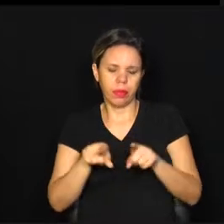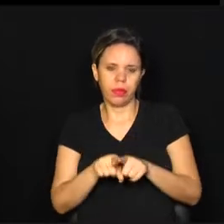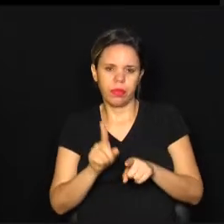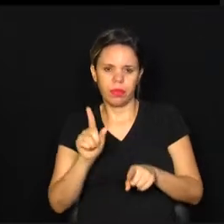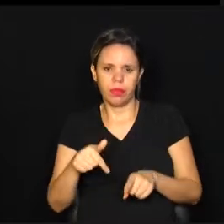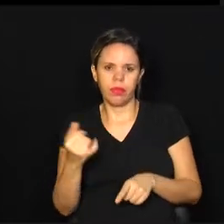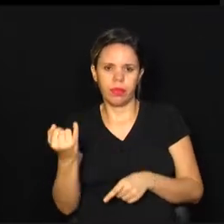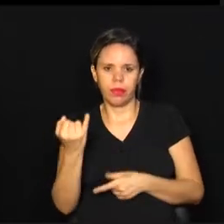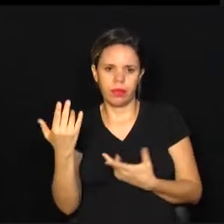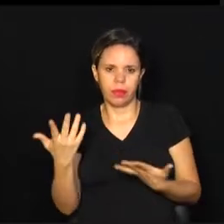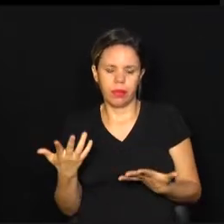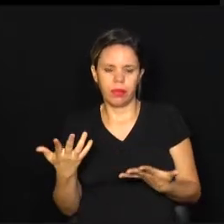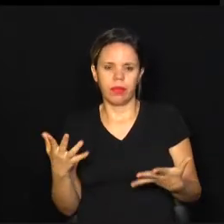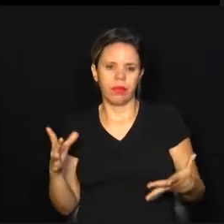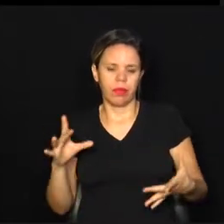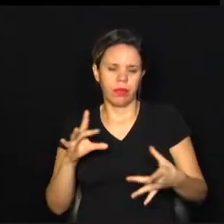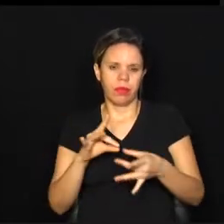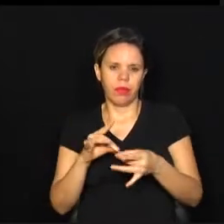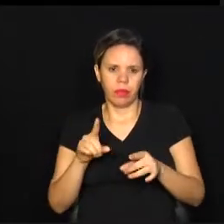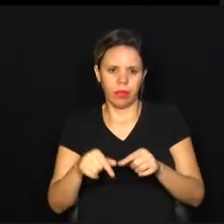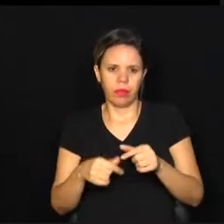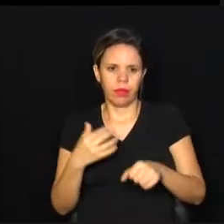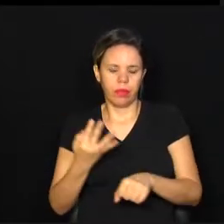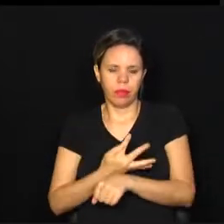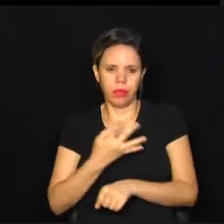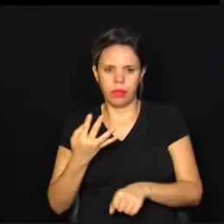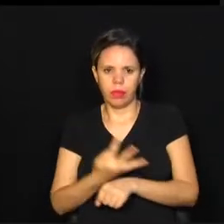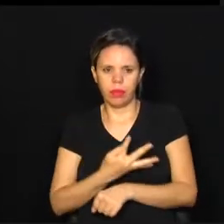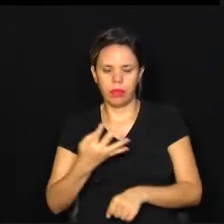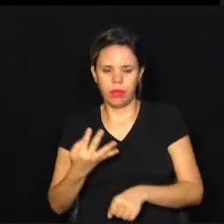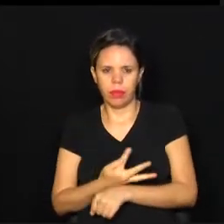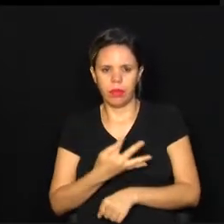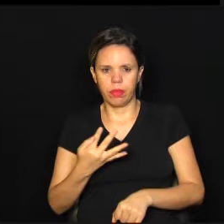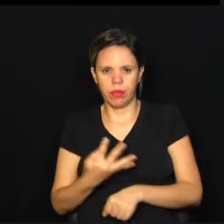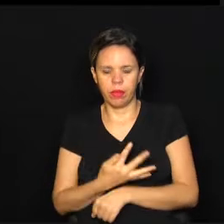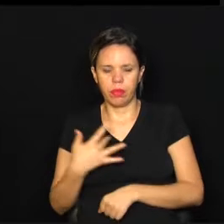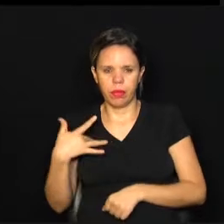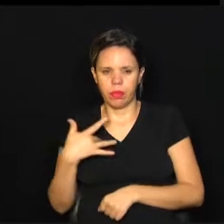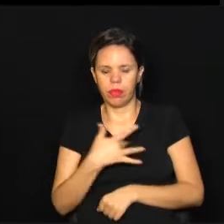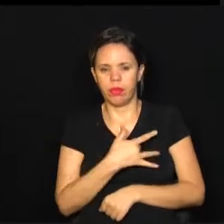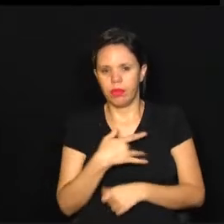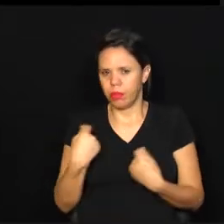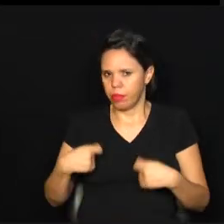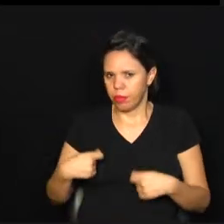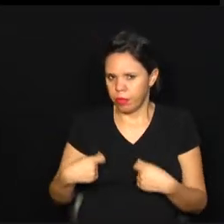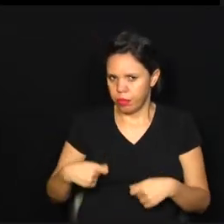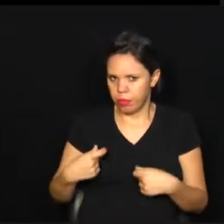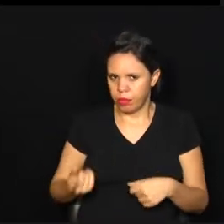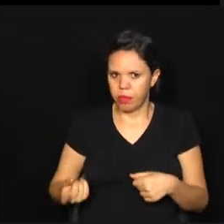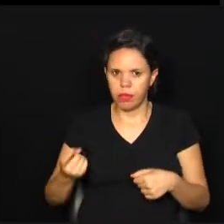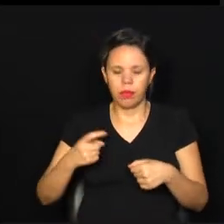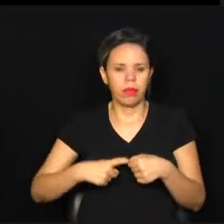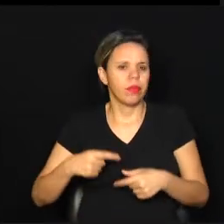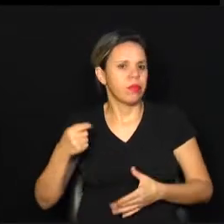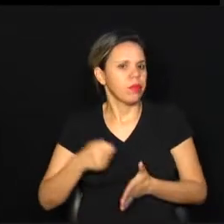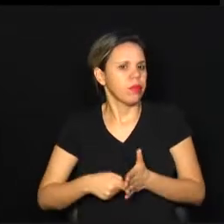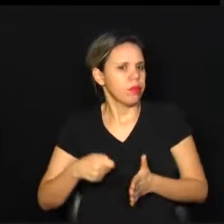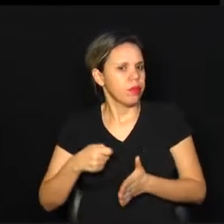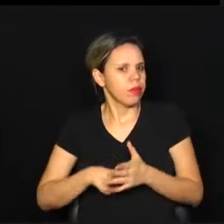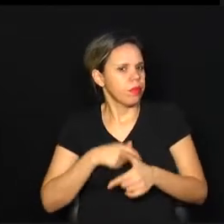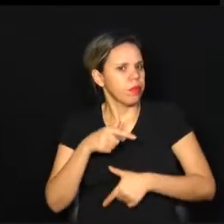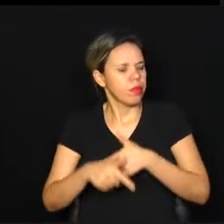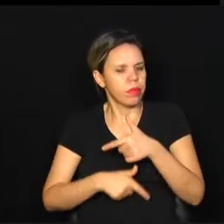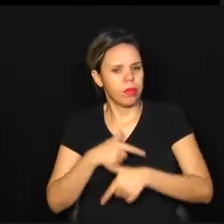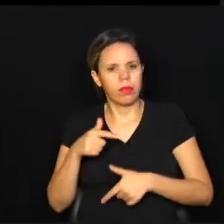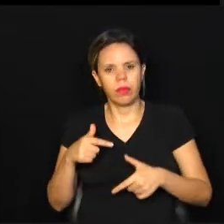pontos bastante atrelados à crise a nossa crise sanitária, né? Então, precisamos retomar a política de emprego e a política